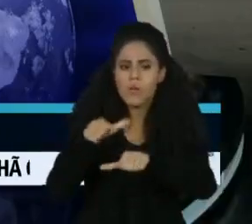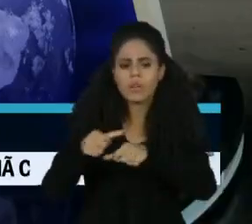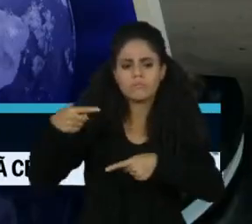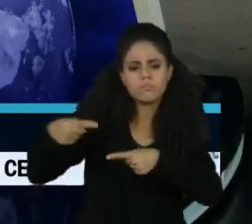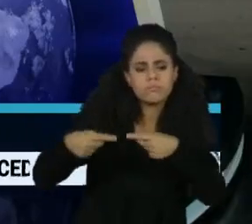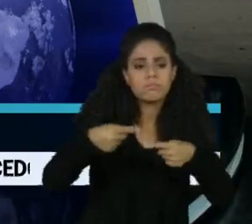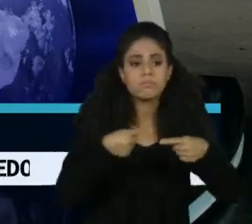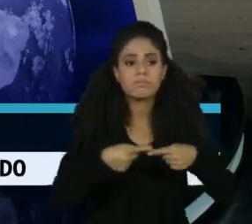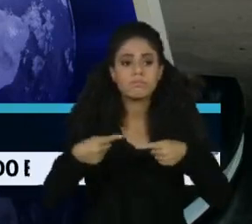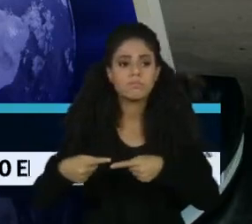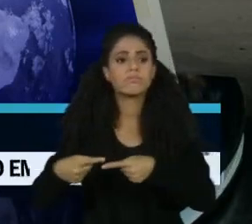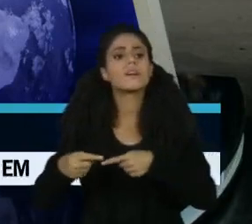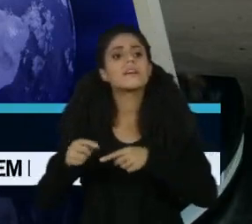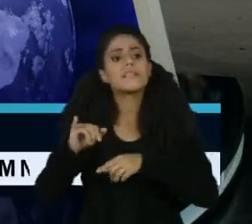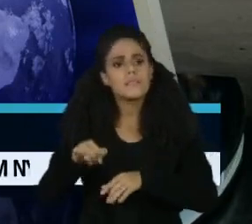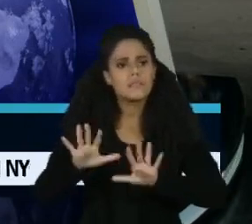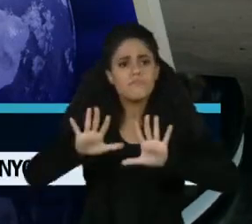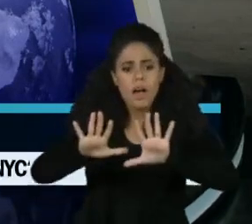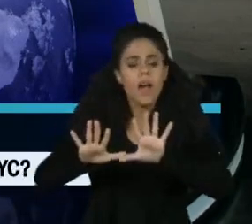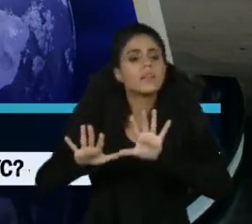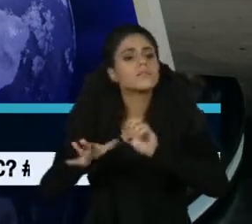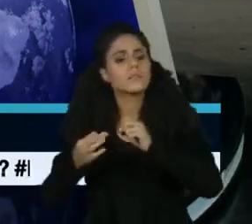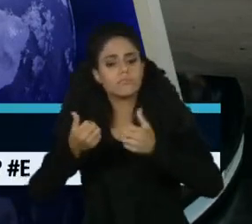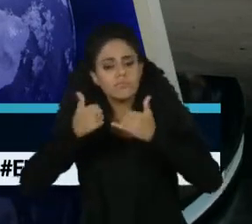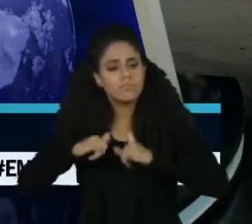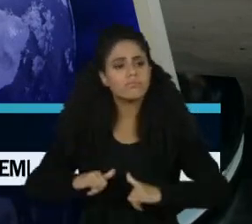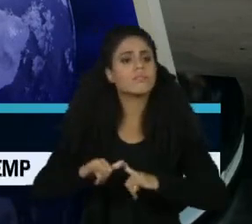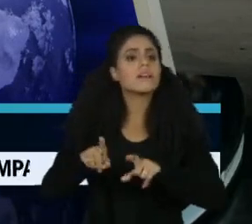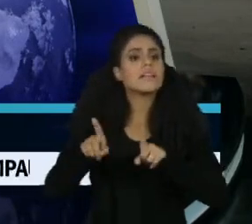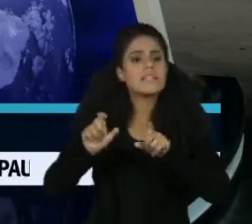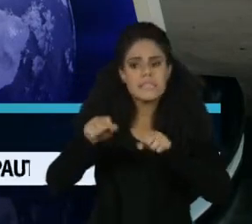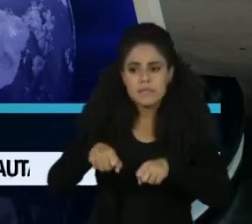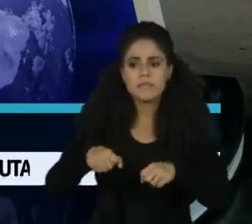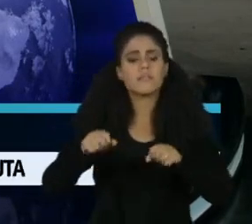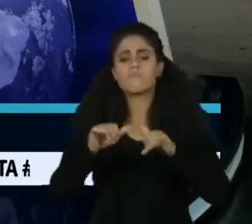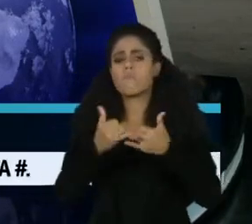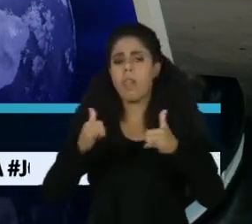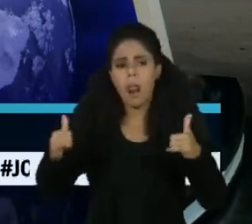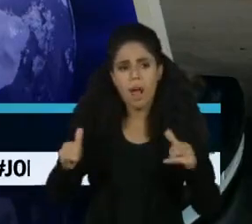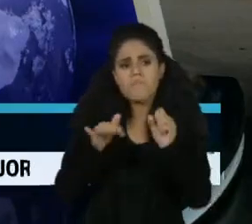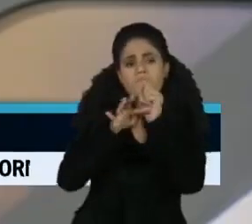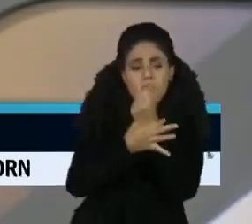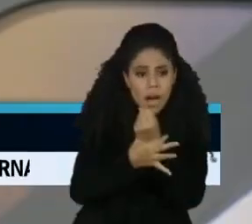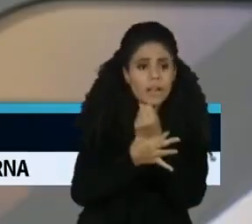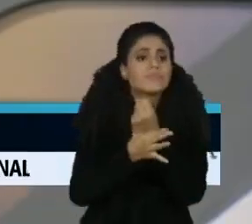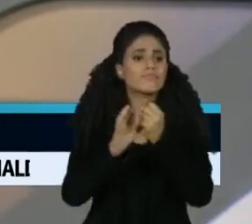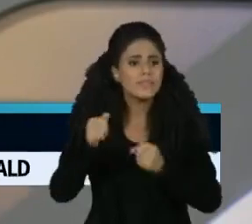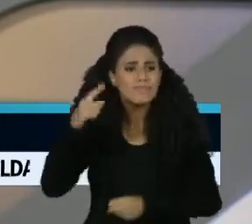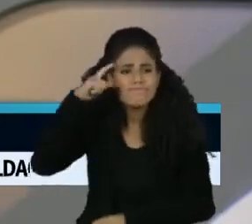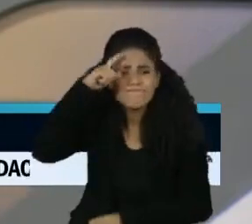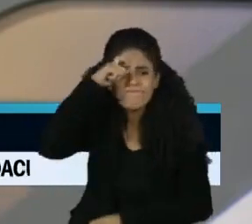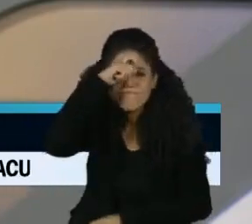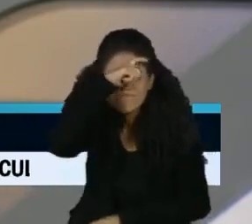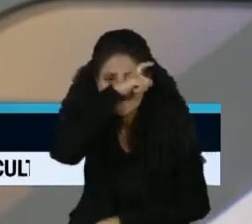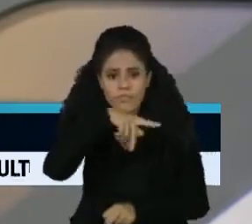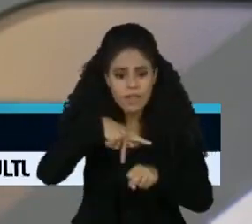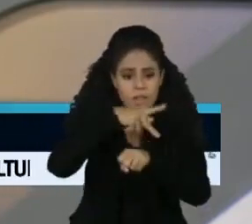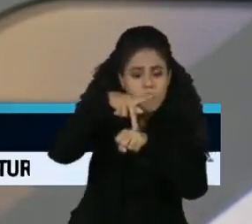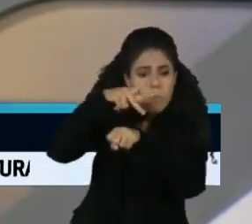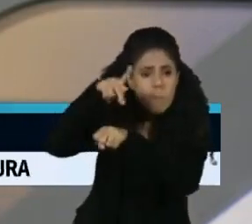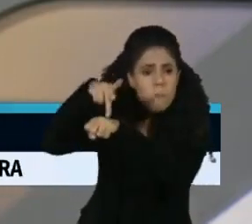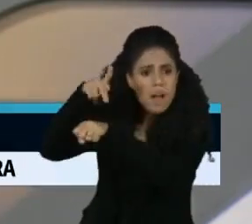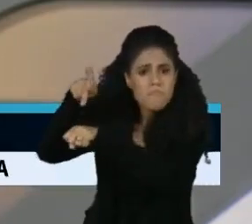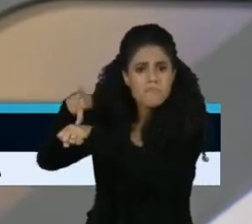mundo. Quer dizer, tanto segurança energética quanto a questão que afeta o Brasil, que é dos fertilizantes. Quer dizer, os países vão ter